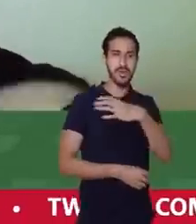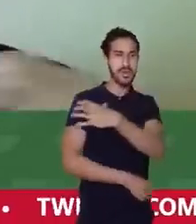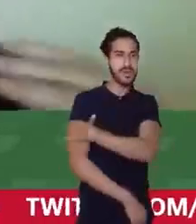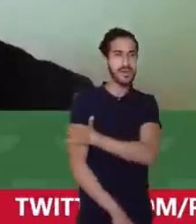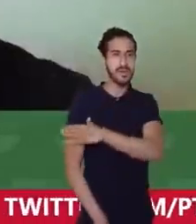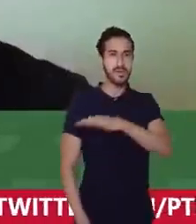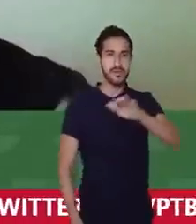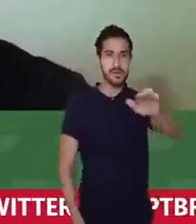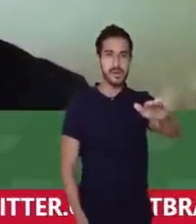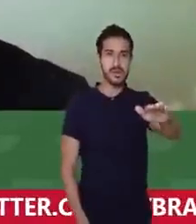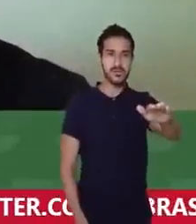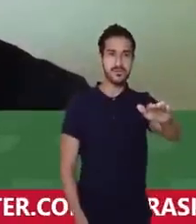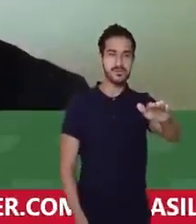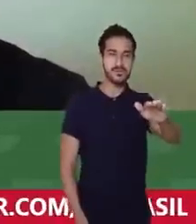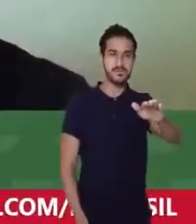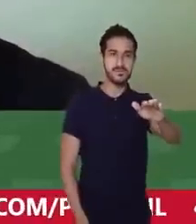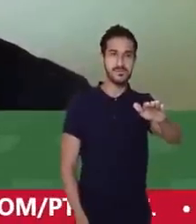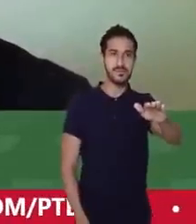neofascista.